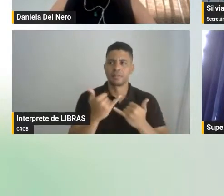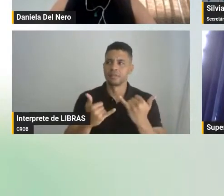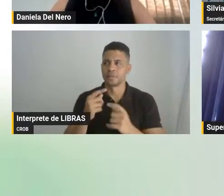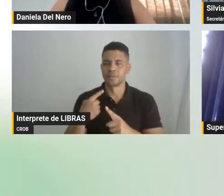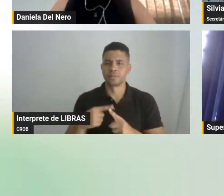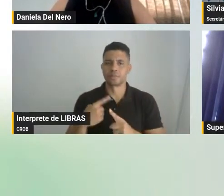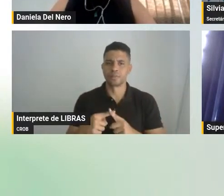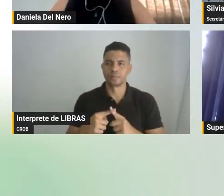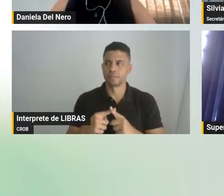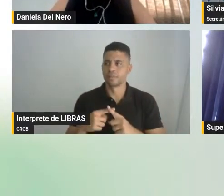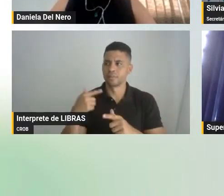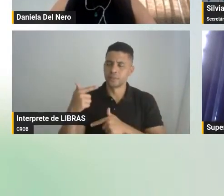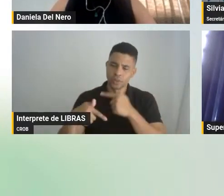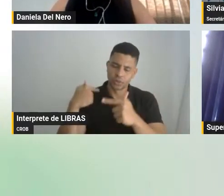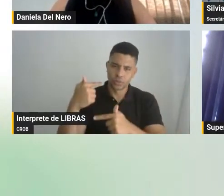trajetória